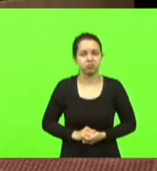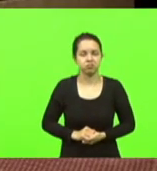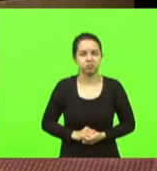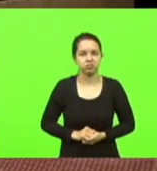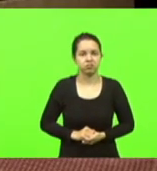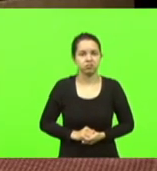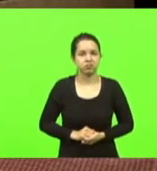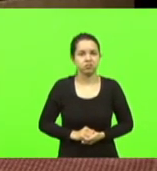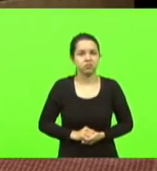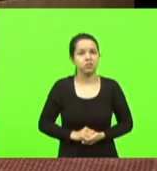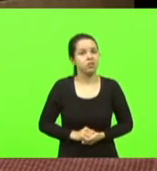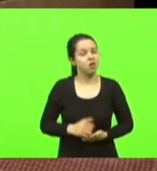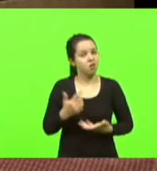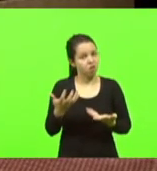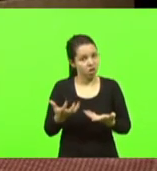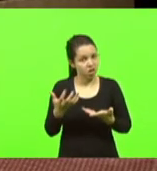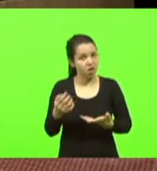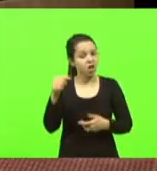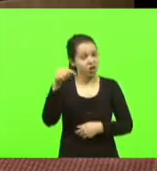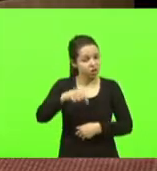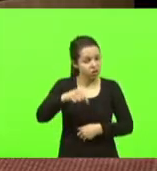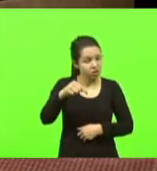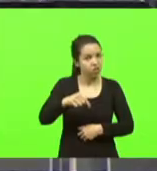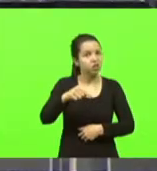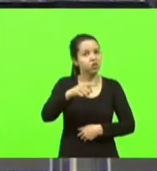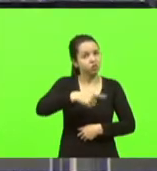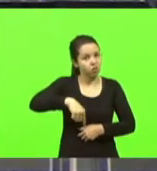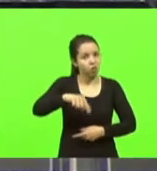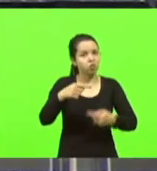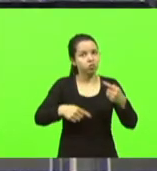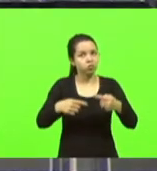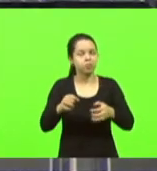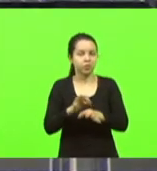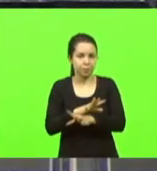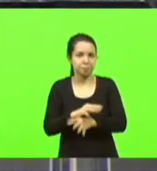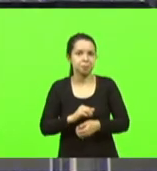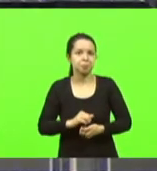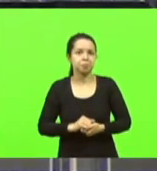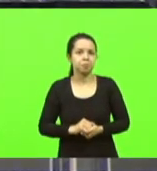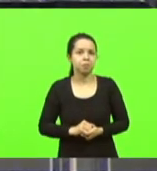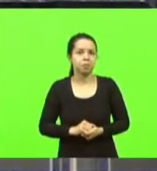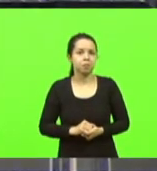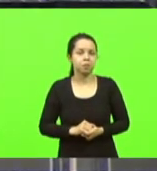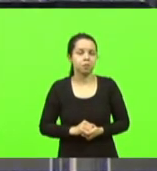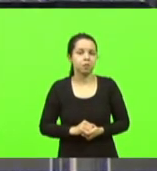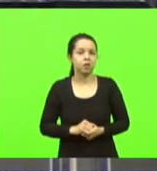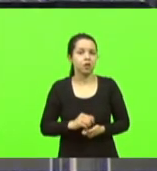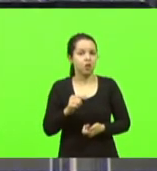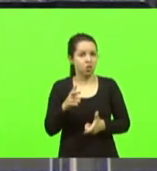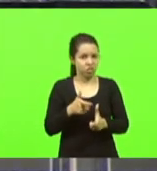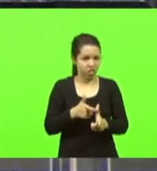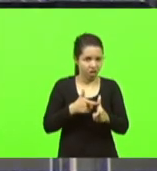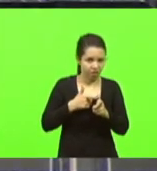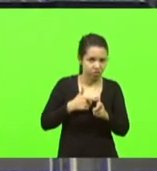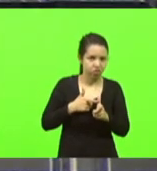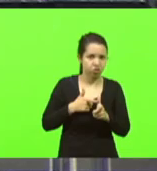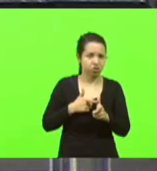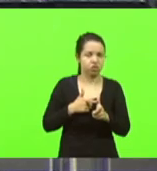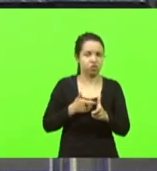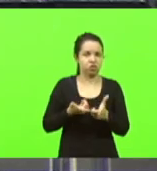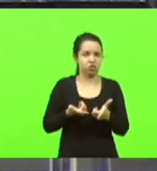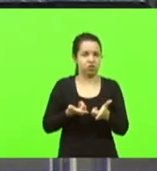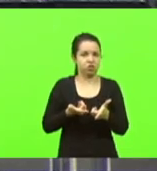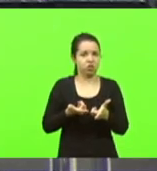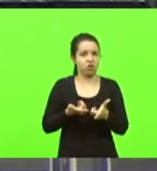e eu esperava que viesse para cá para a gente terminar Deputado Marcos Vieira esse deste Aonde